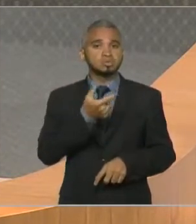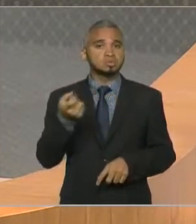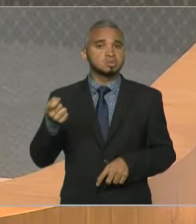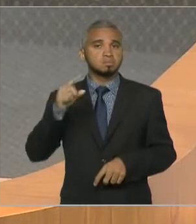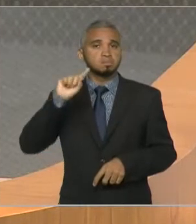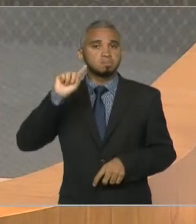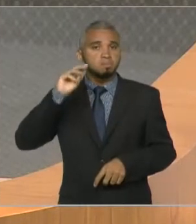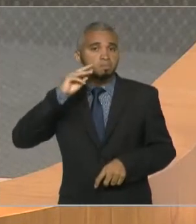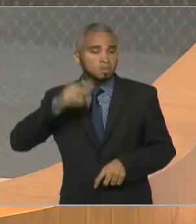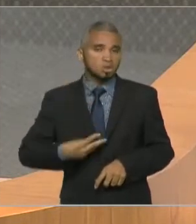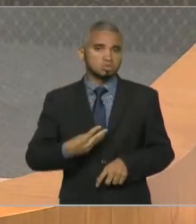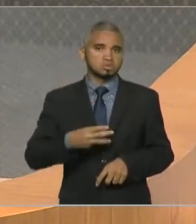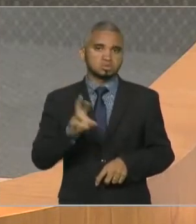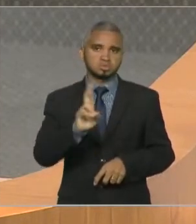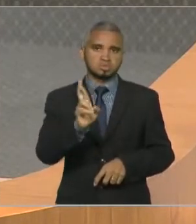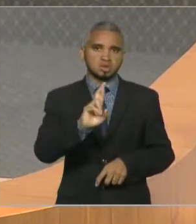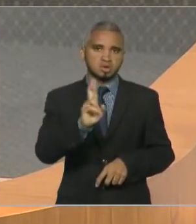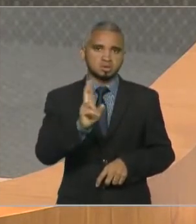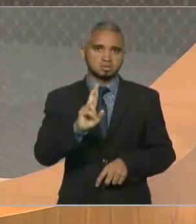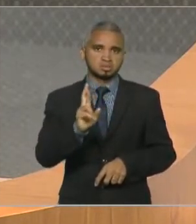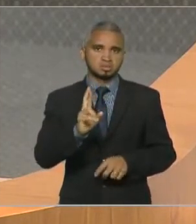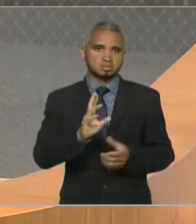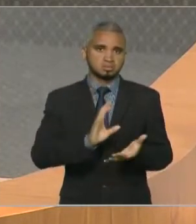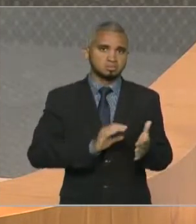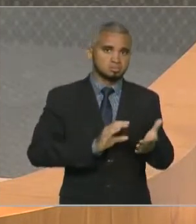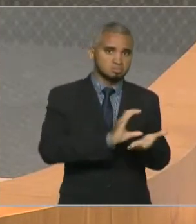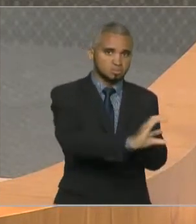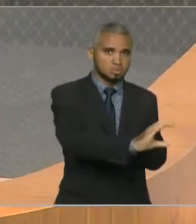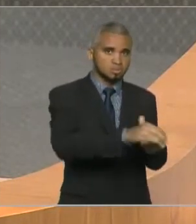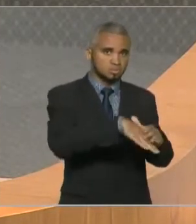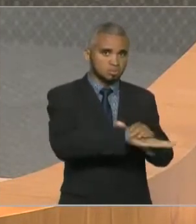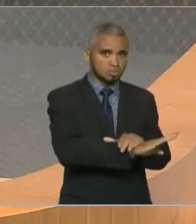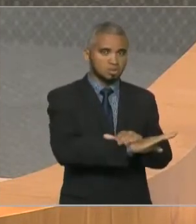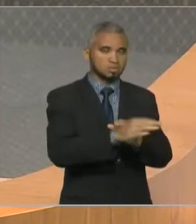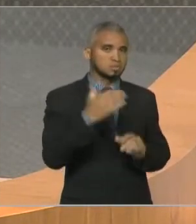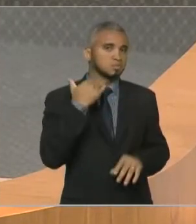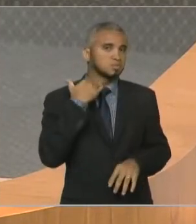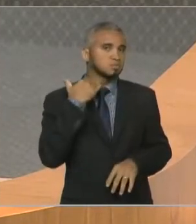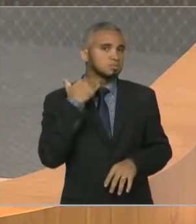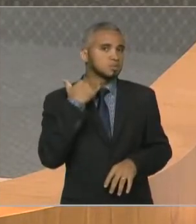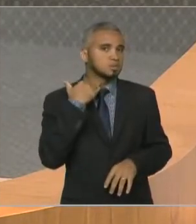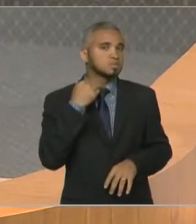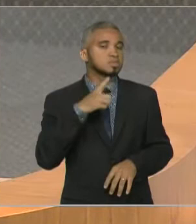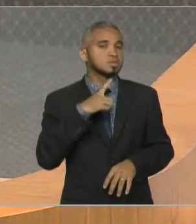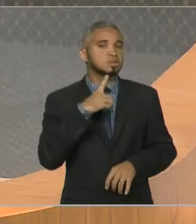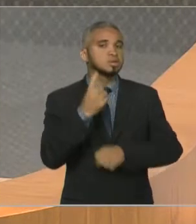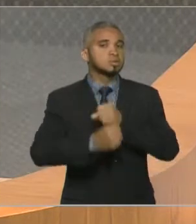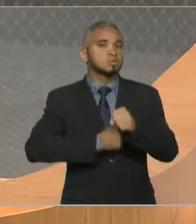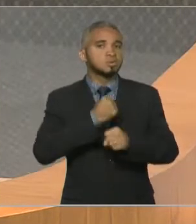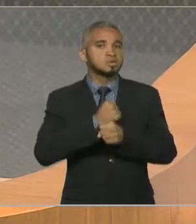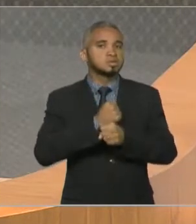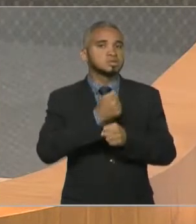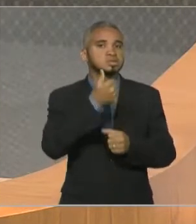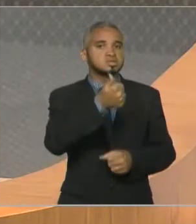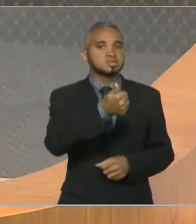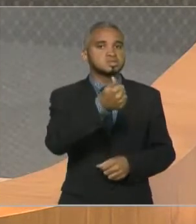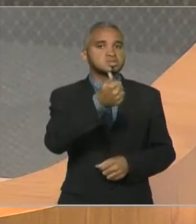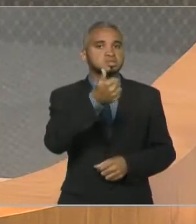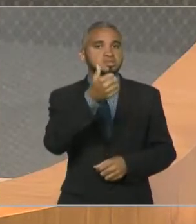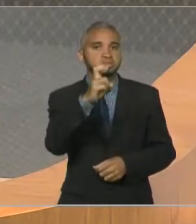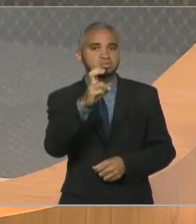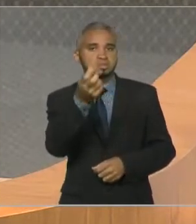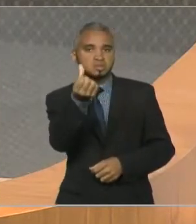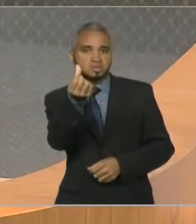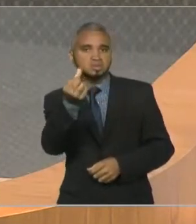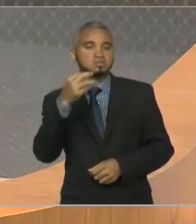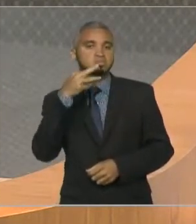reais aplicados no FEPA. Uma aplicação a longo prazo, que rendia por ano 156 milhões de